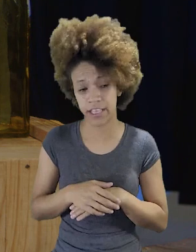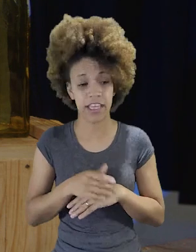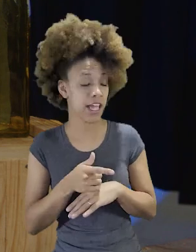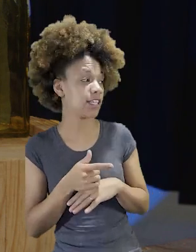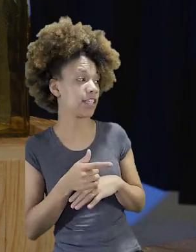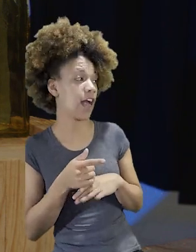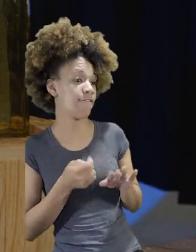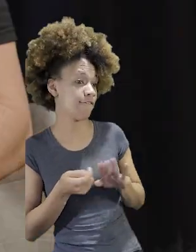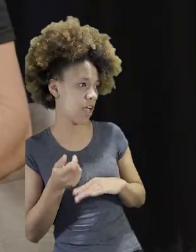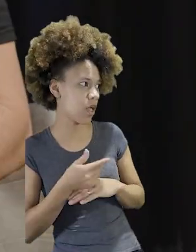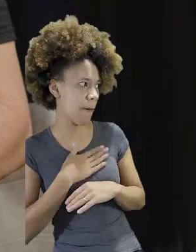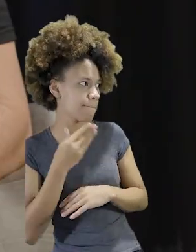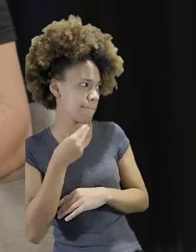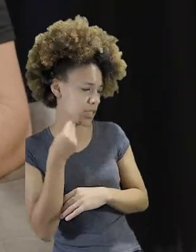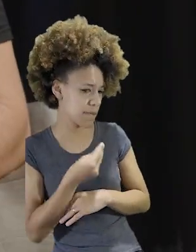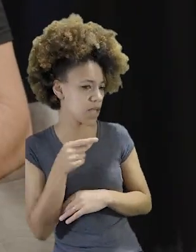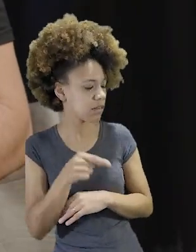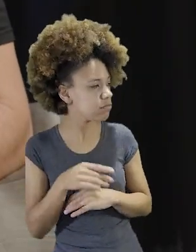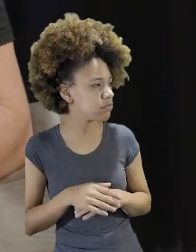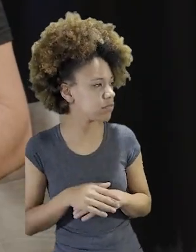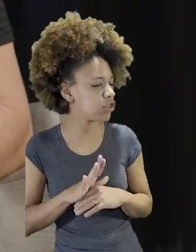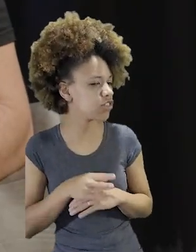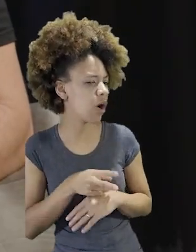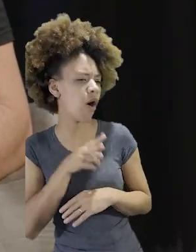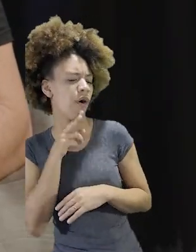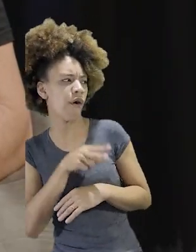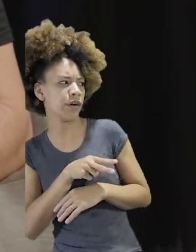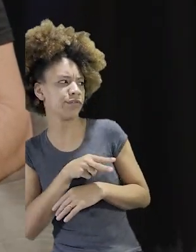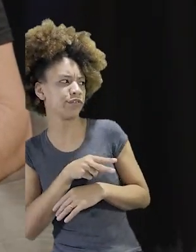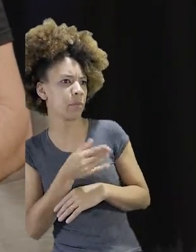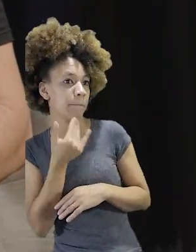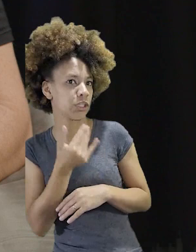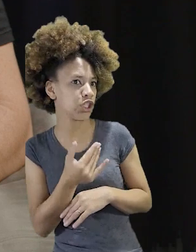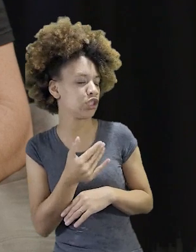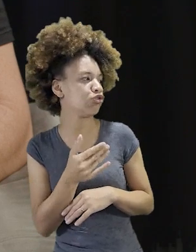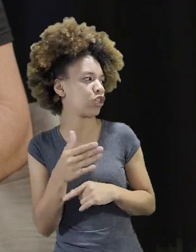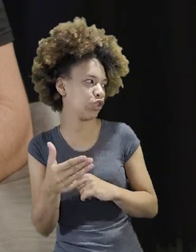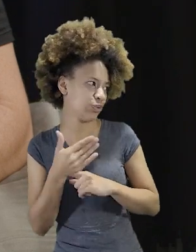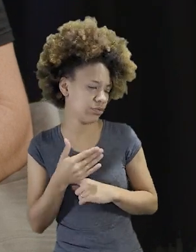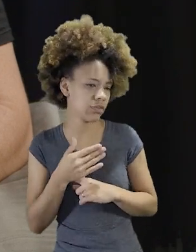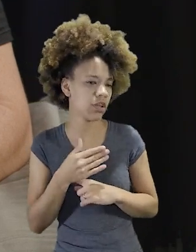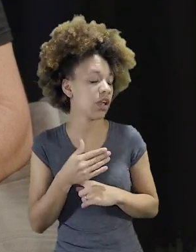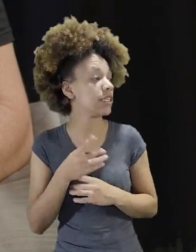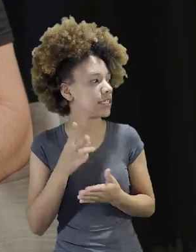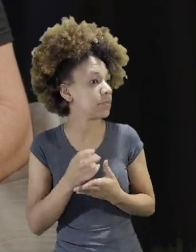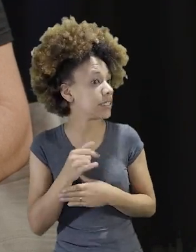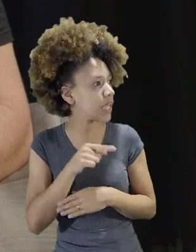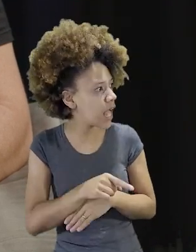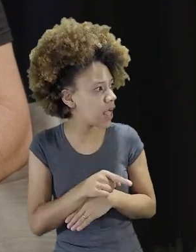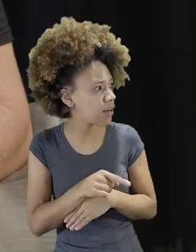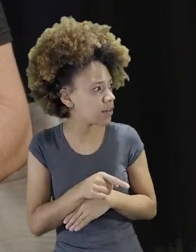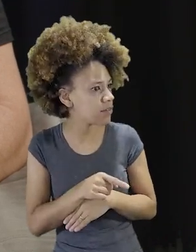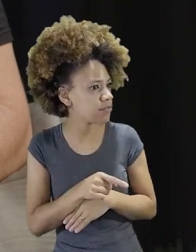é um acessório Fashion e essa virtude fake eu agora com a minha experiência nesse lugar eu já olho como um pedido de socorro muitas vezes